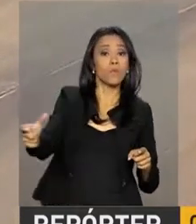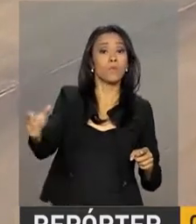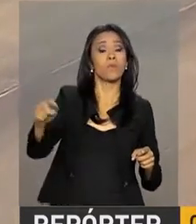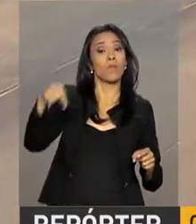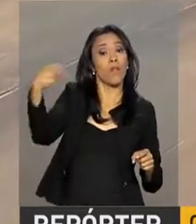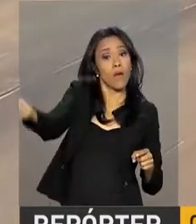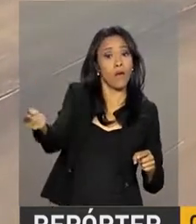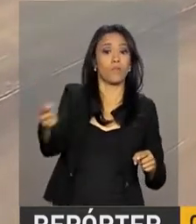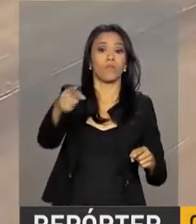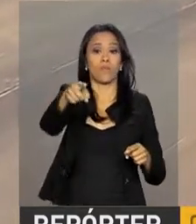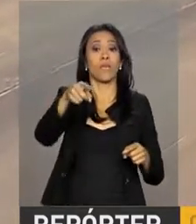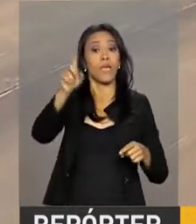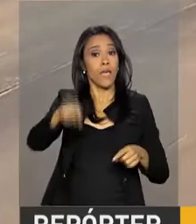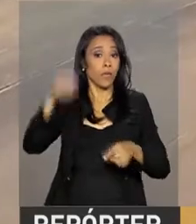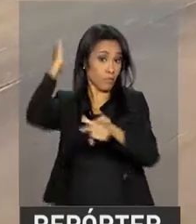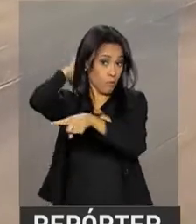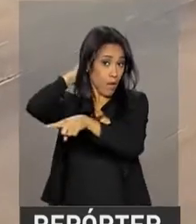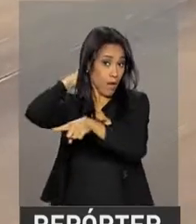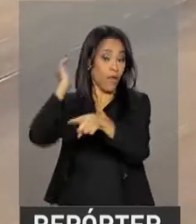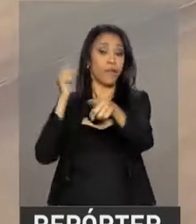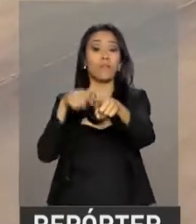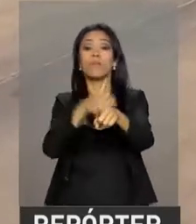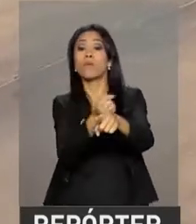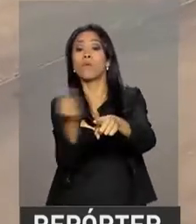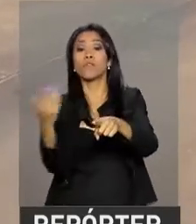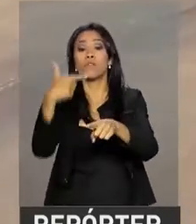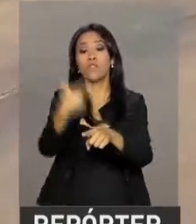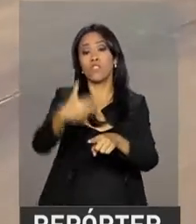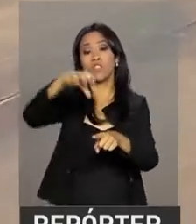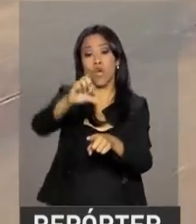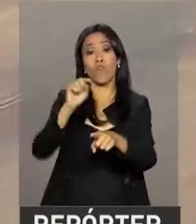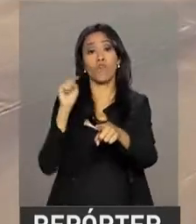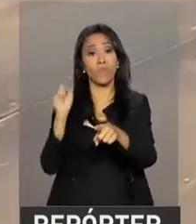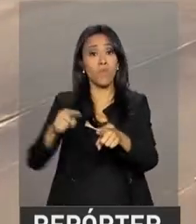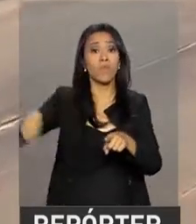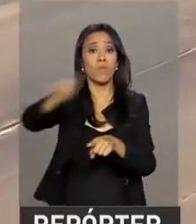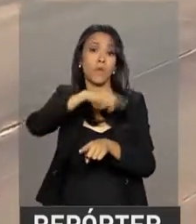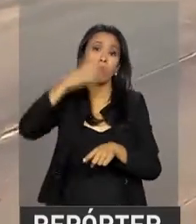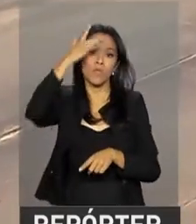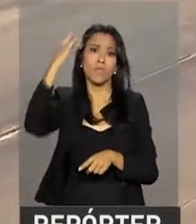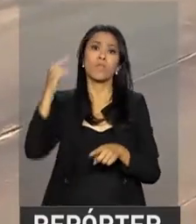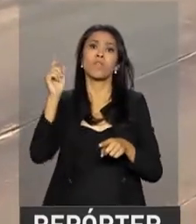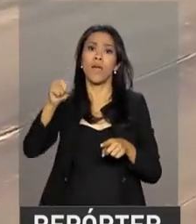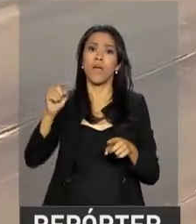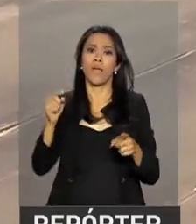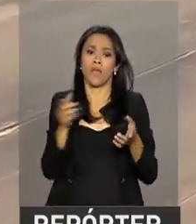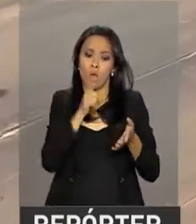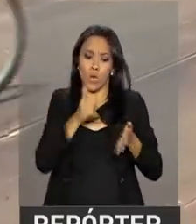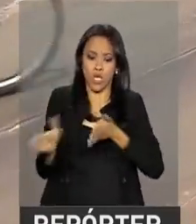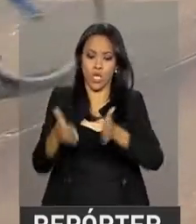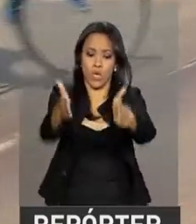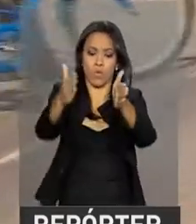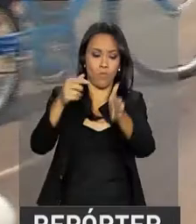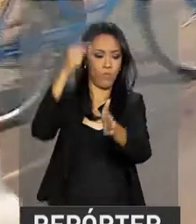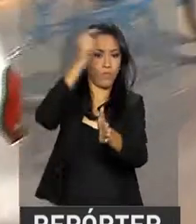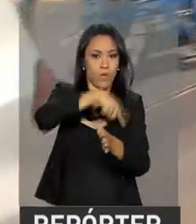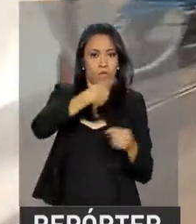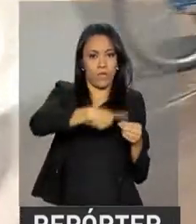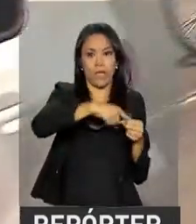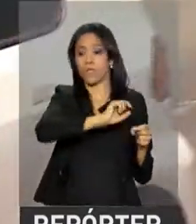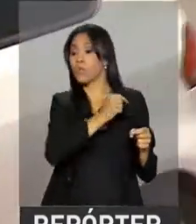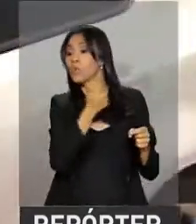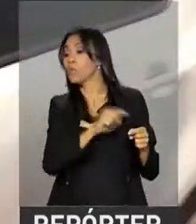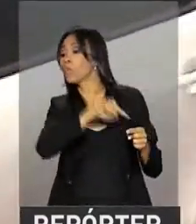sudeste do pará que tem cerca de 29 mil habitantes e fica do outro lado do rio entre o tempo de espera